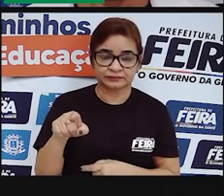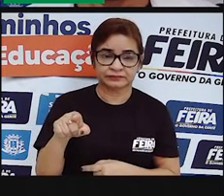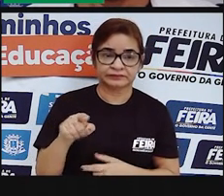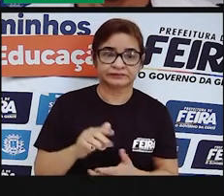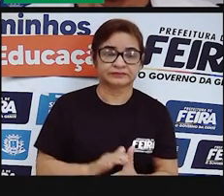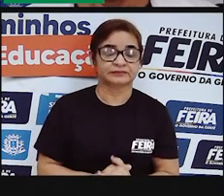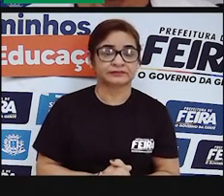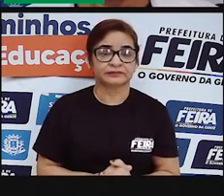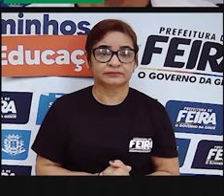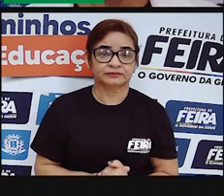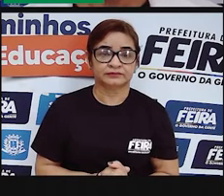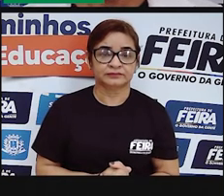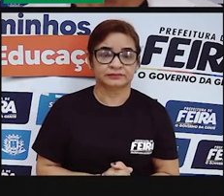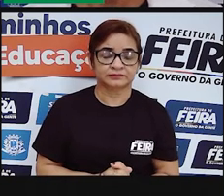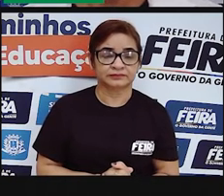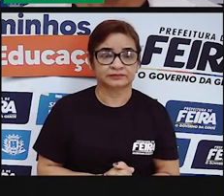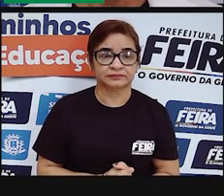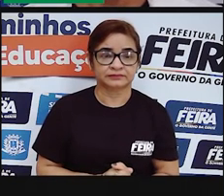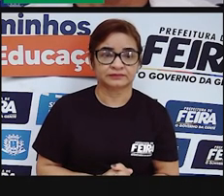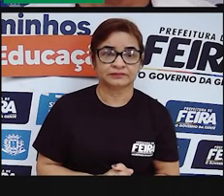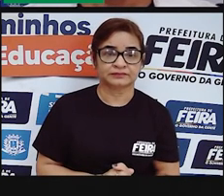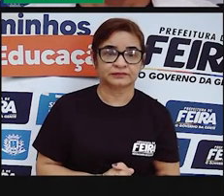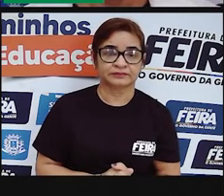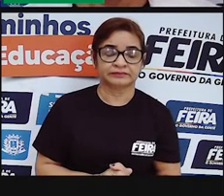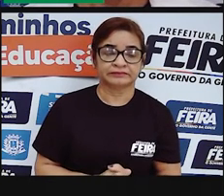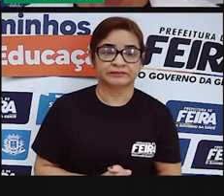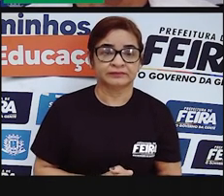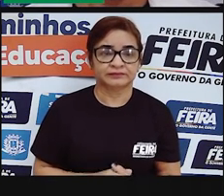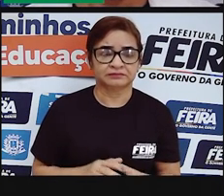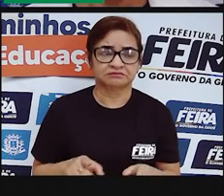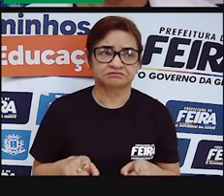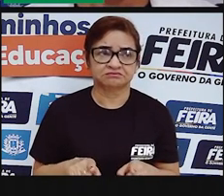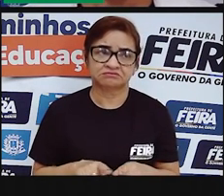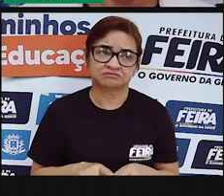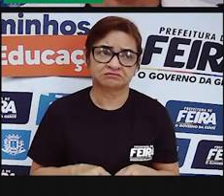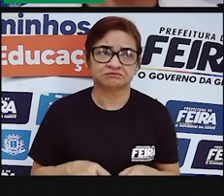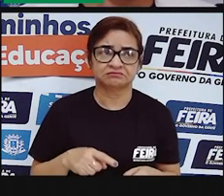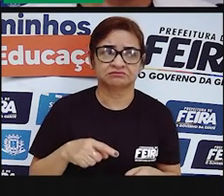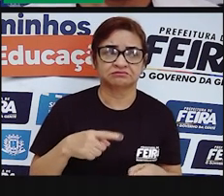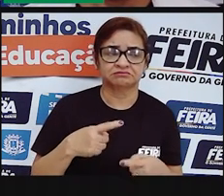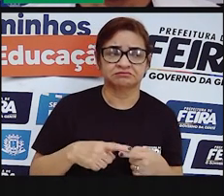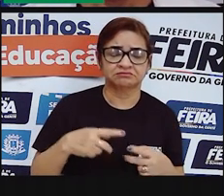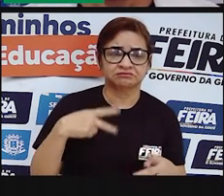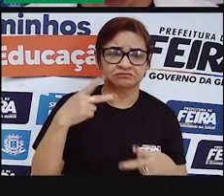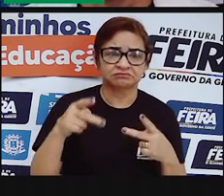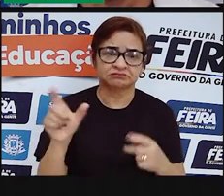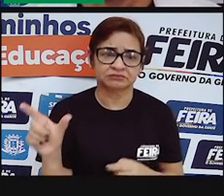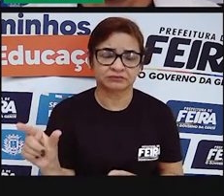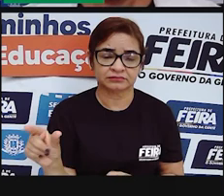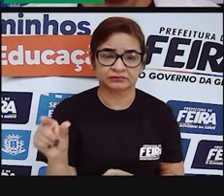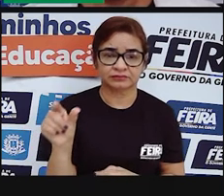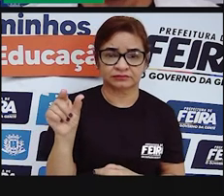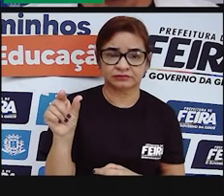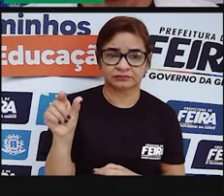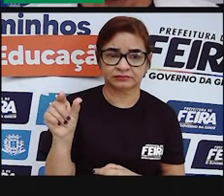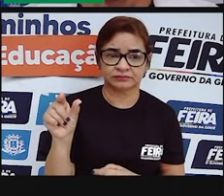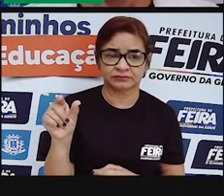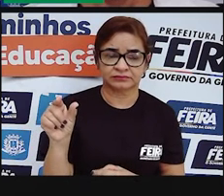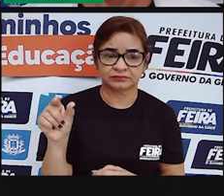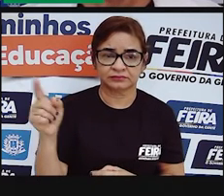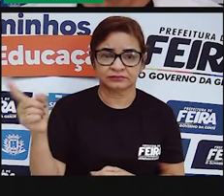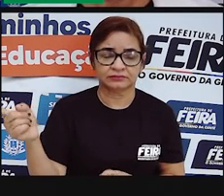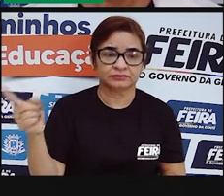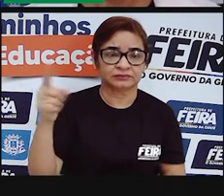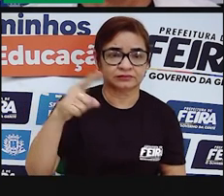você iria utilizar, mas deixa de utilizar. Até por uma economia na hora de falar, né?